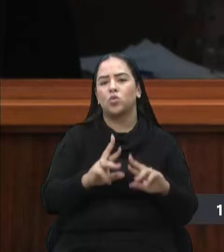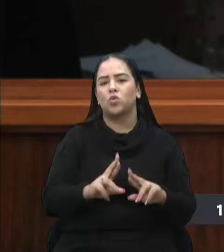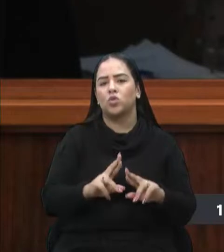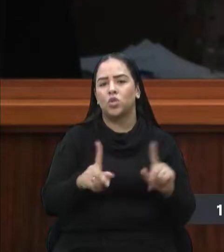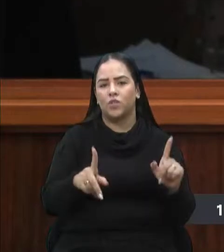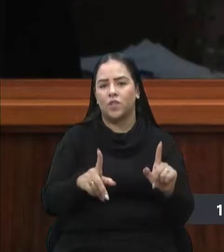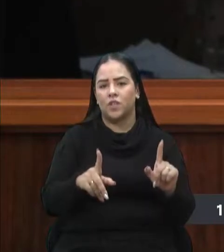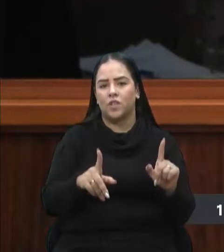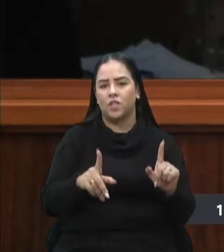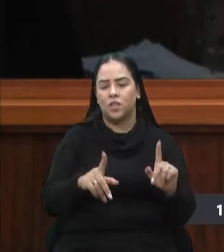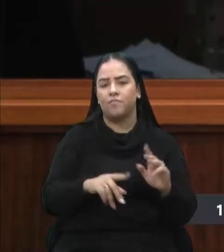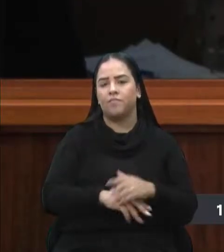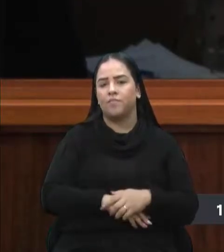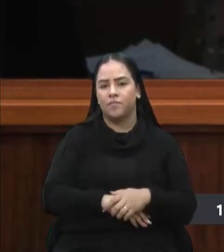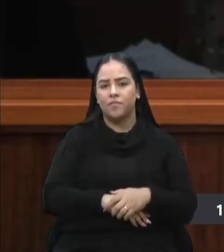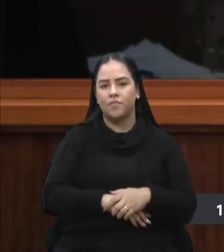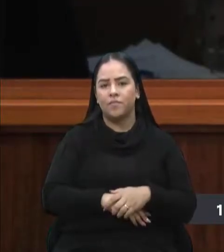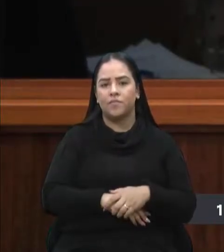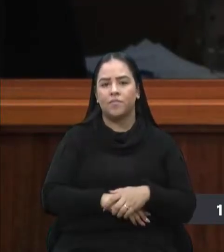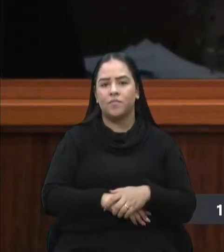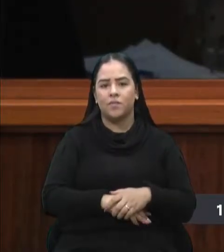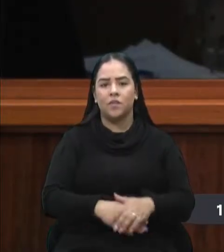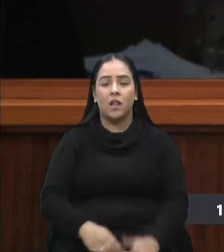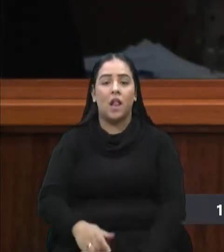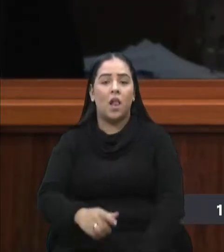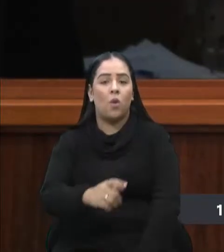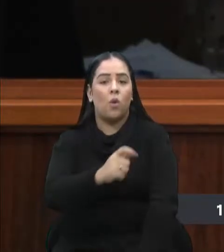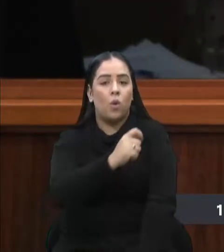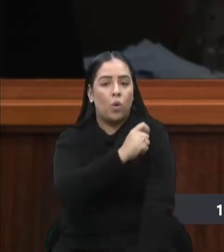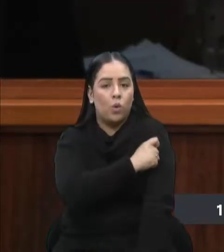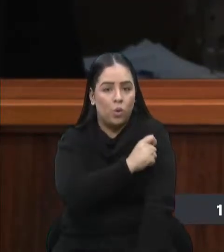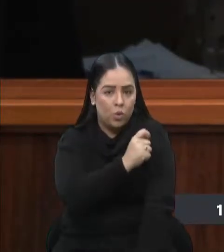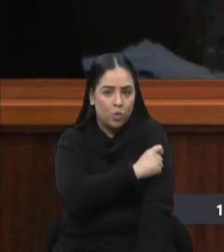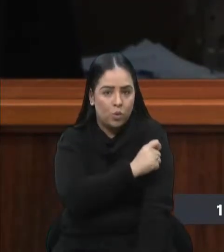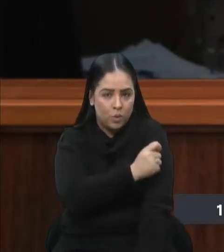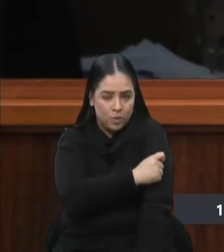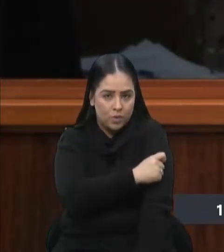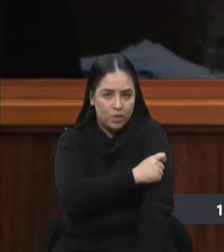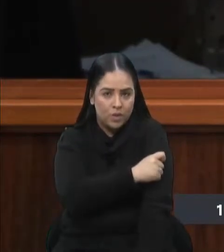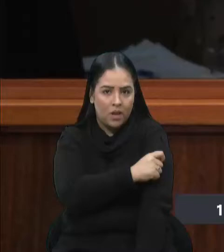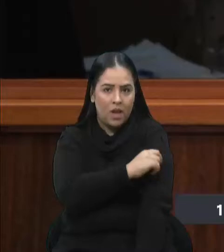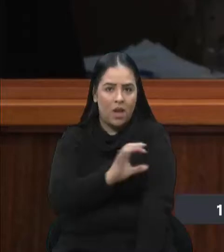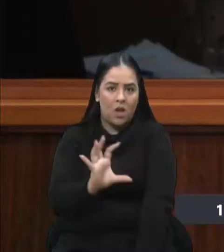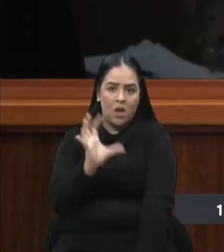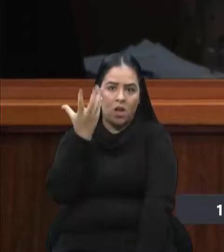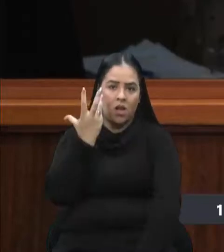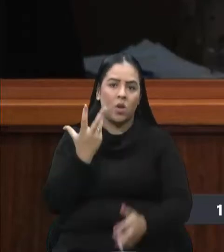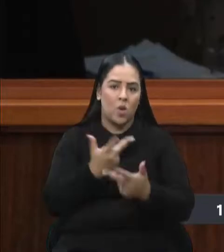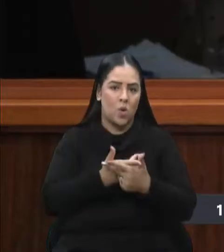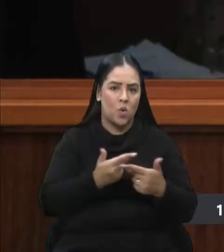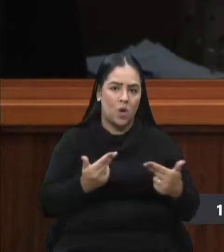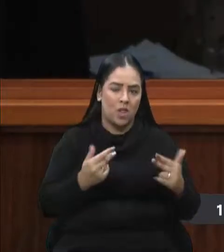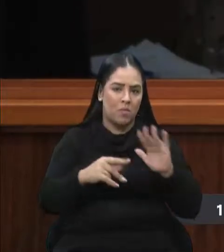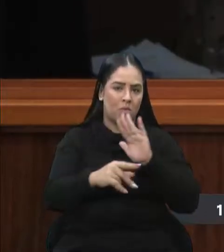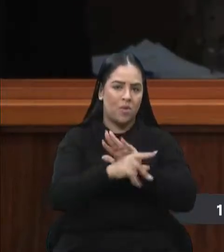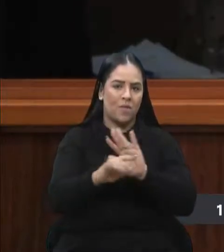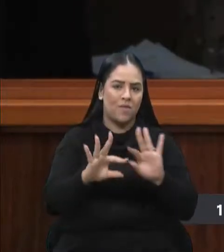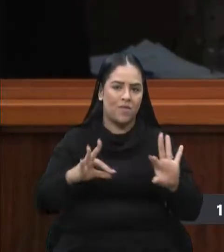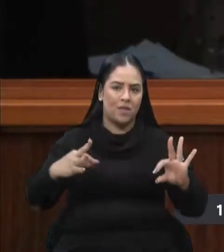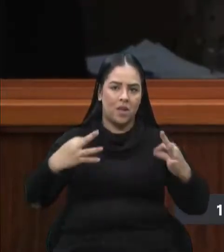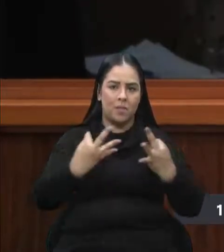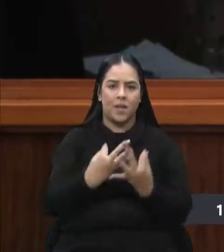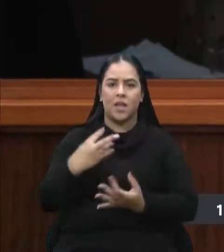diferente. Os estudantes, está acontecendo coisa nas famílias,